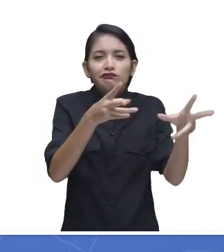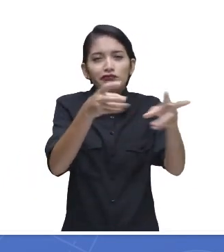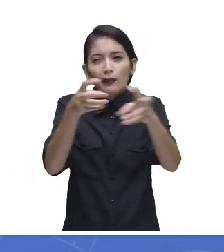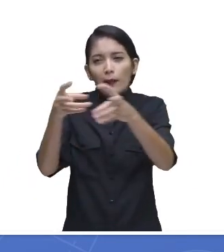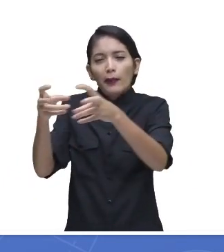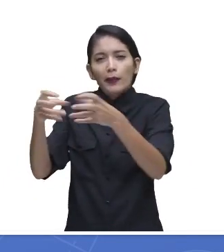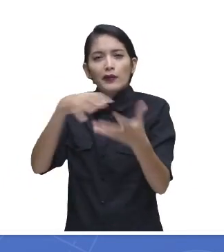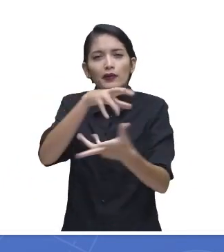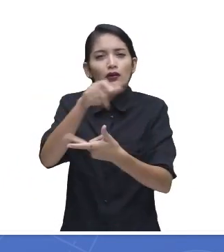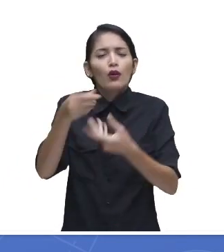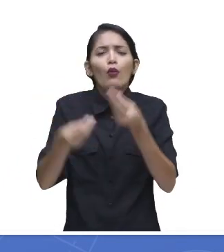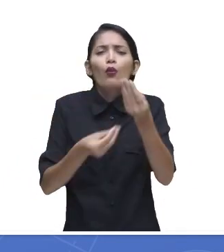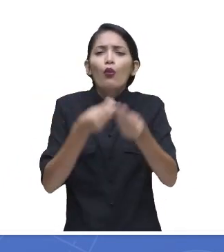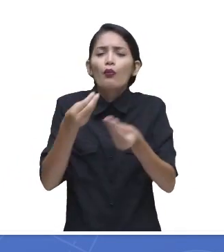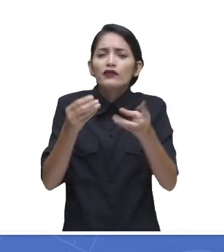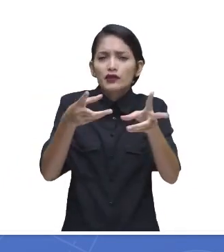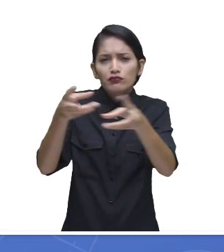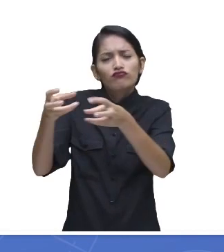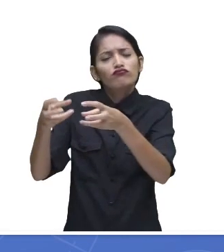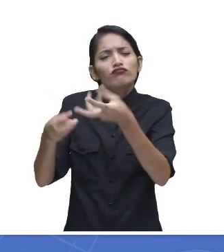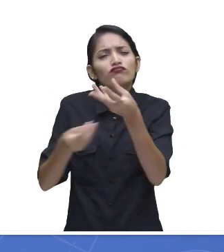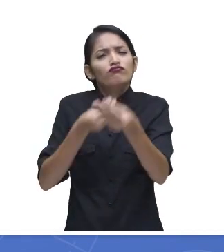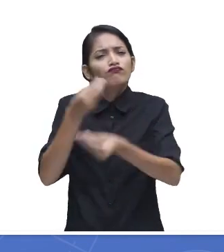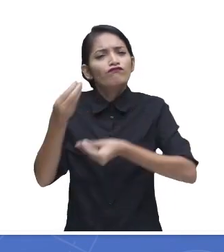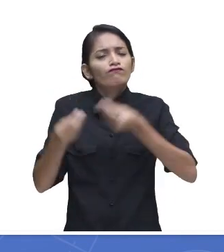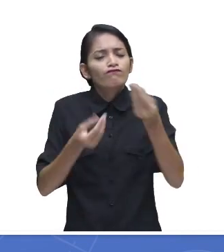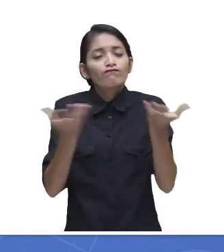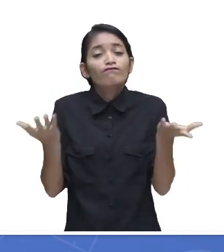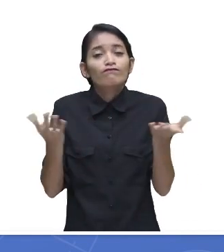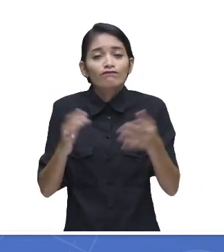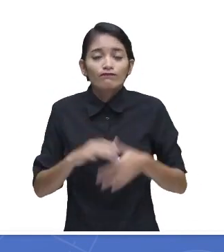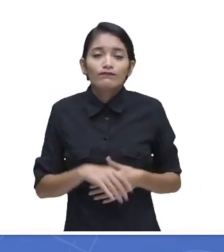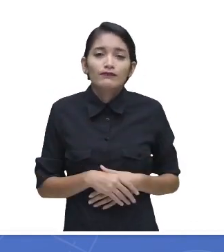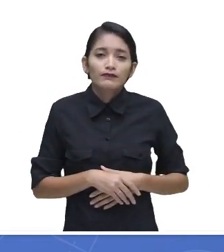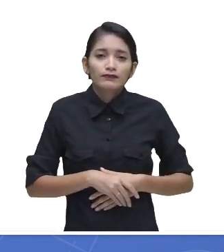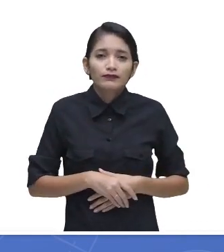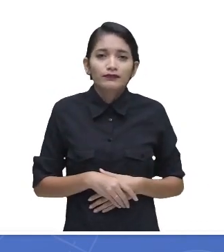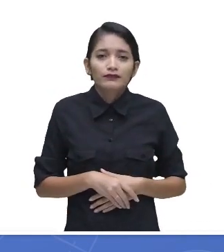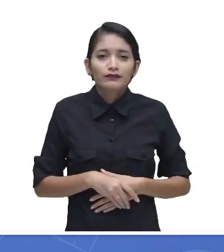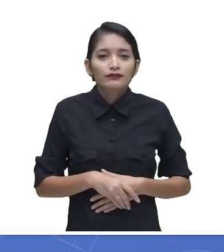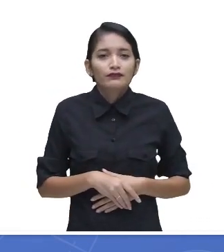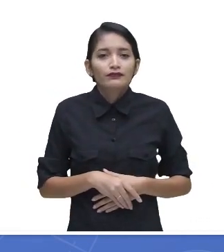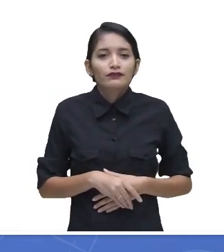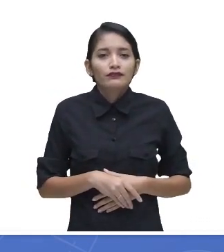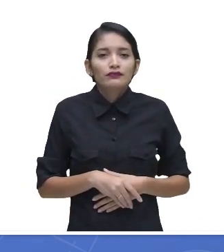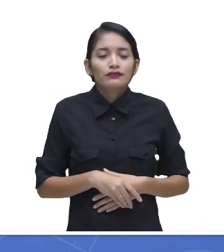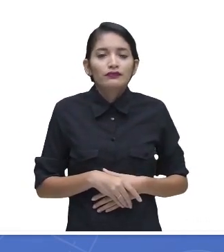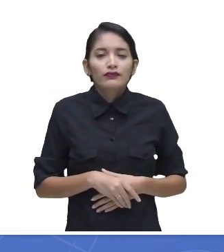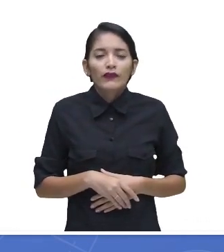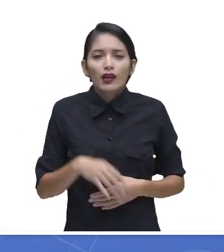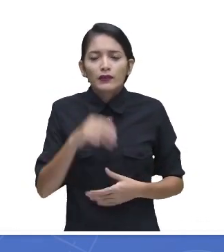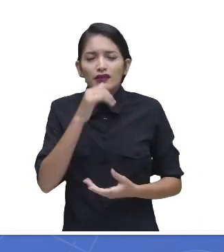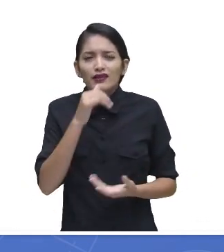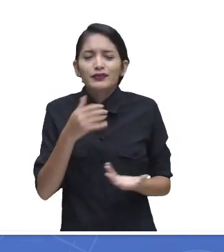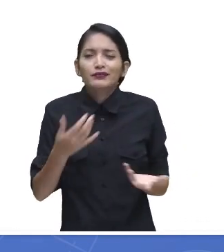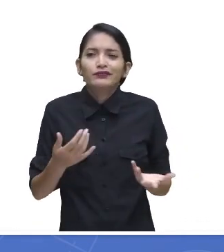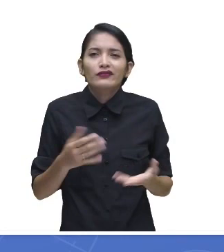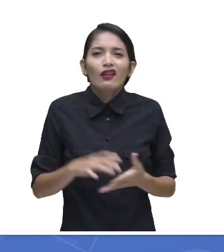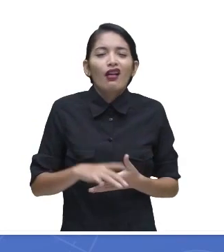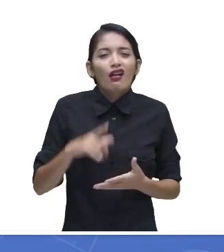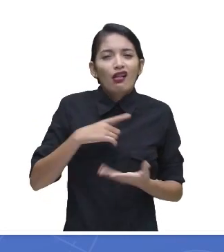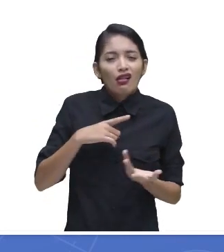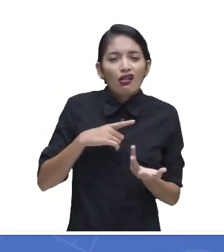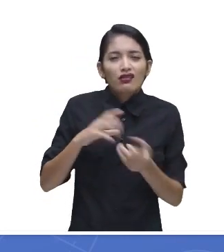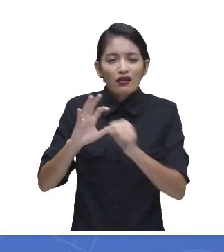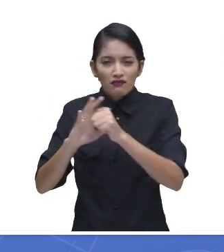que você vê o mundo hoje? Você aí, como é que você está vendo o mundo hoje? Né? Você vai dizer, tem a